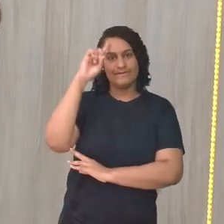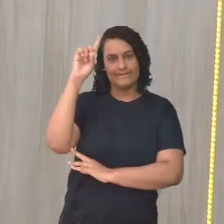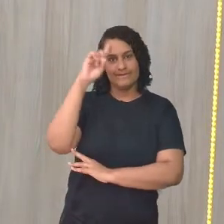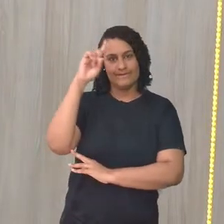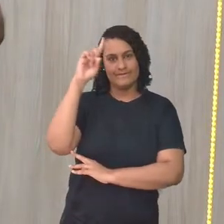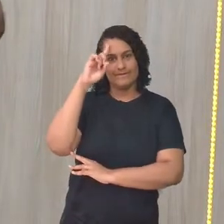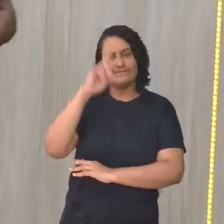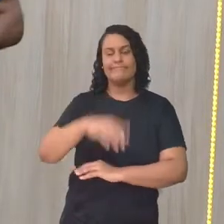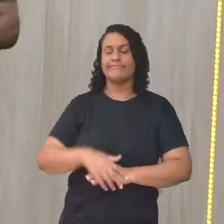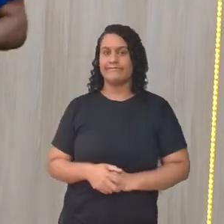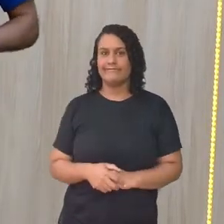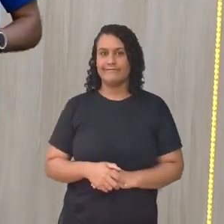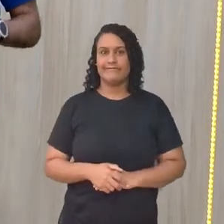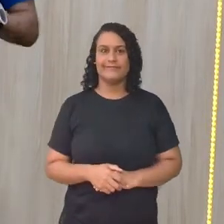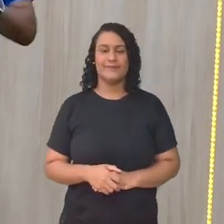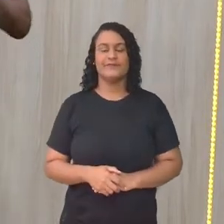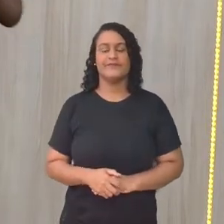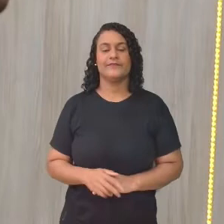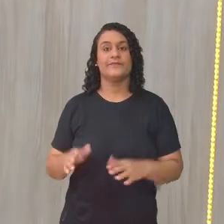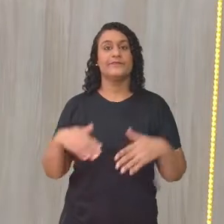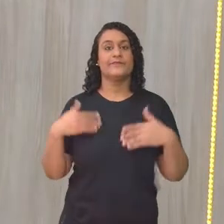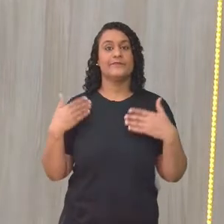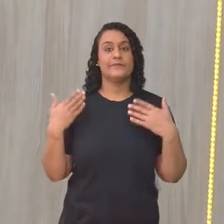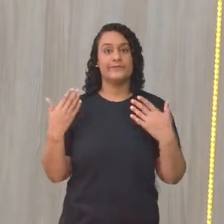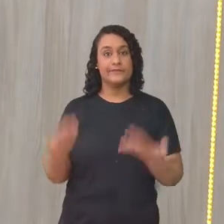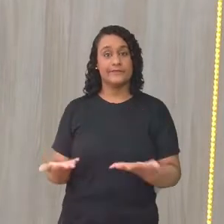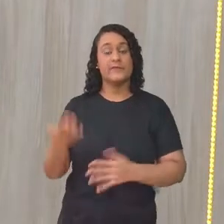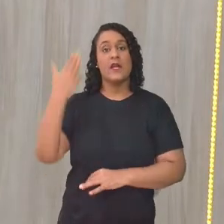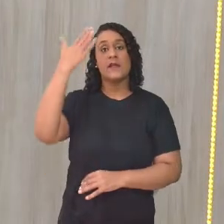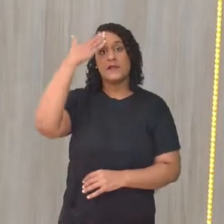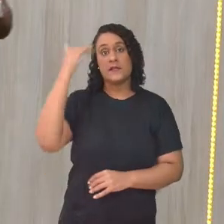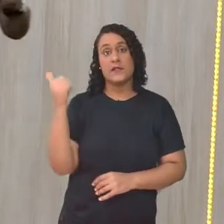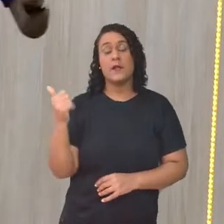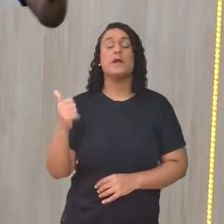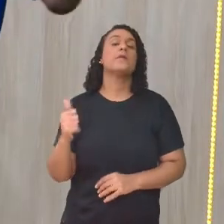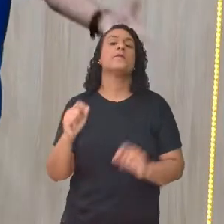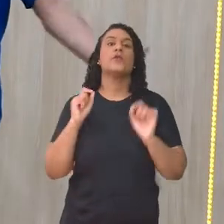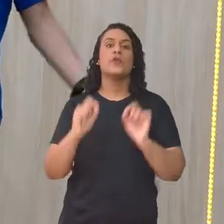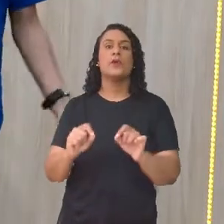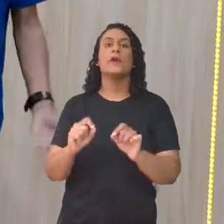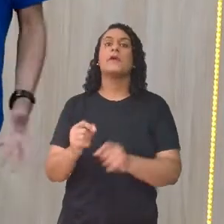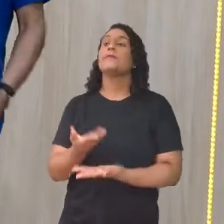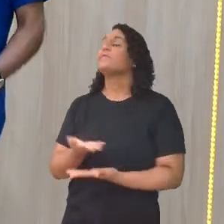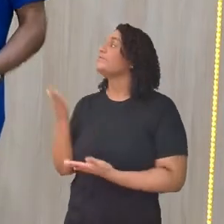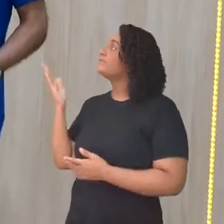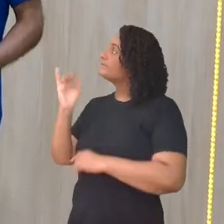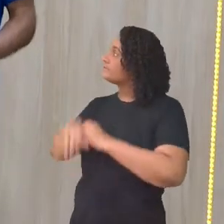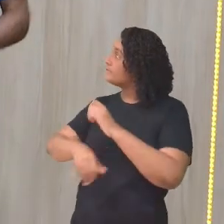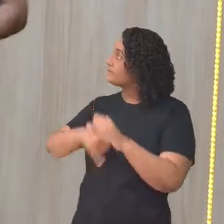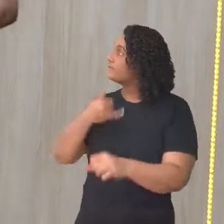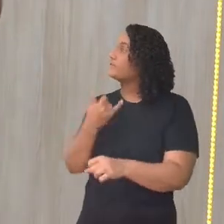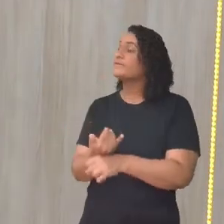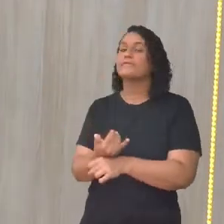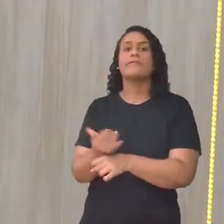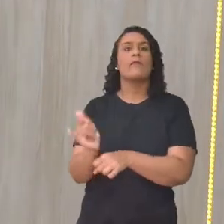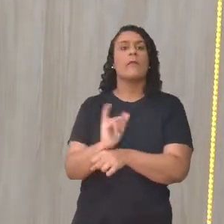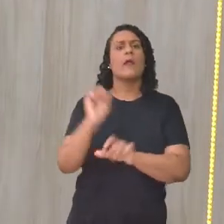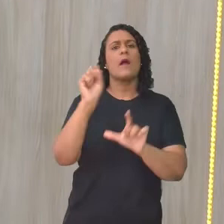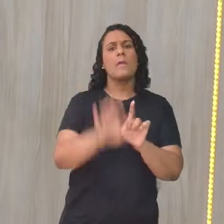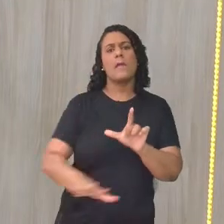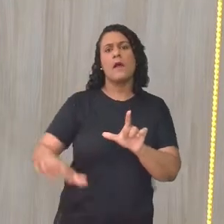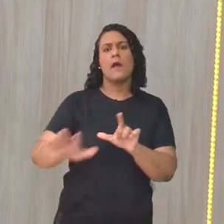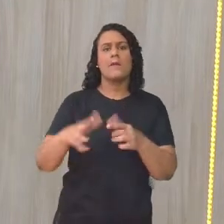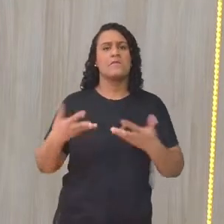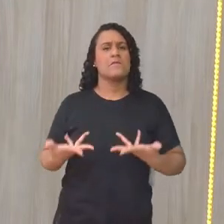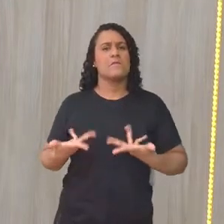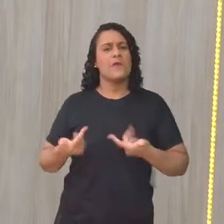nosso cotidiano. Bom, a gente sabe também que o YouTube é uma plataforma maravilhosa, tá